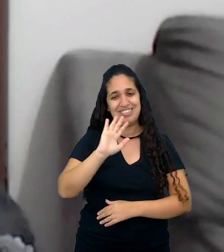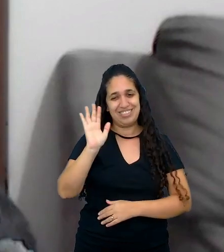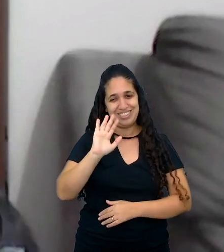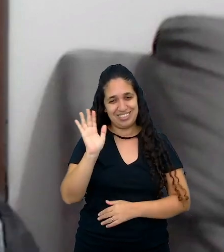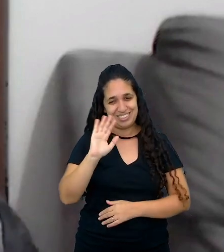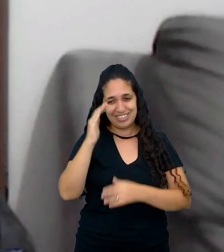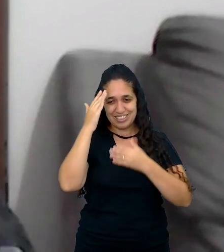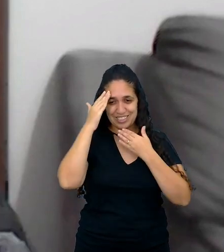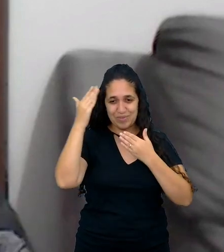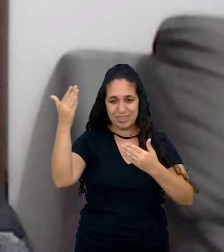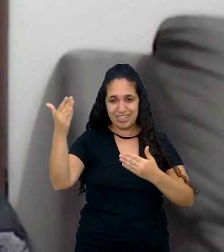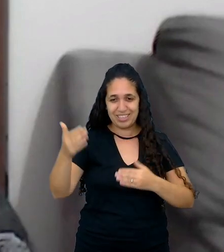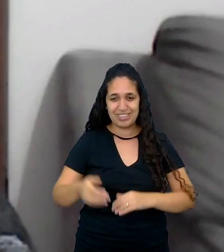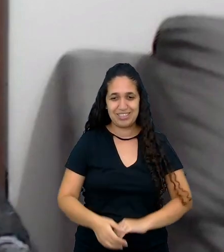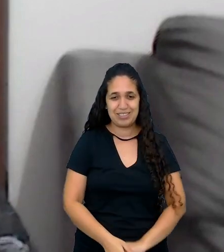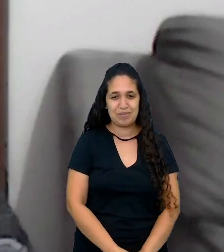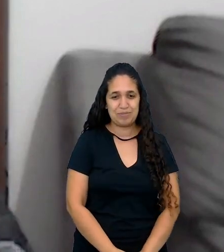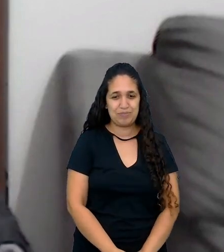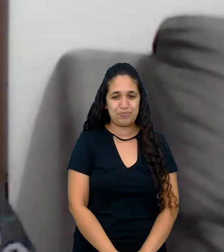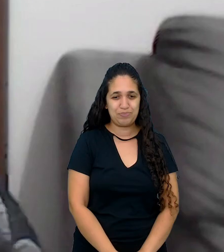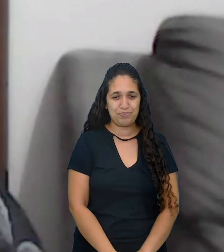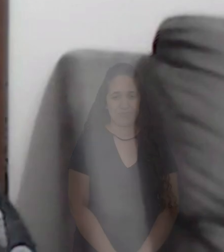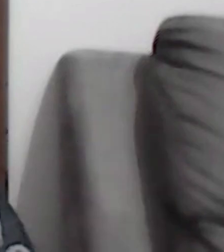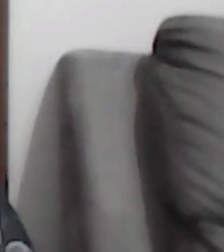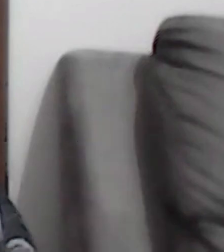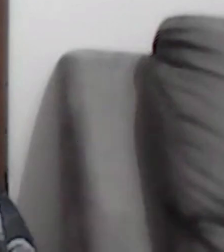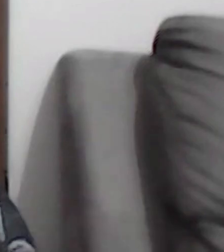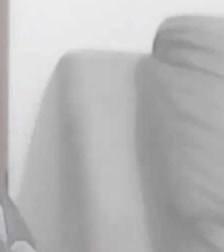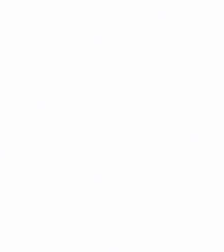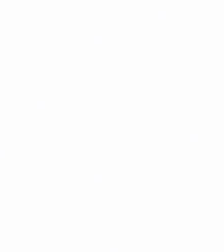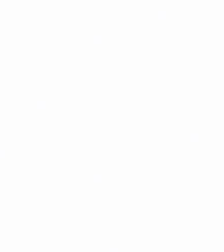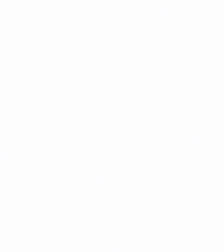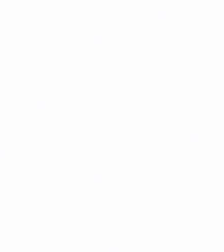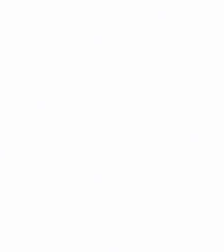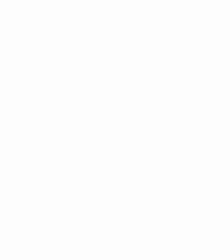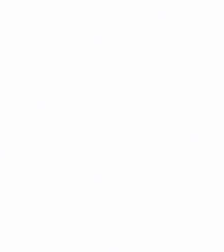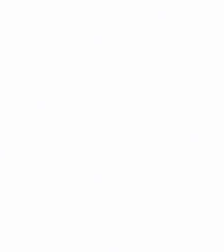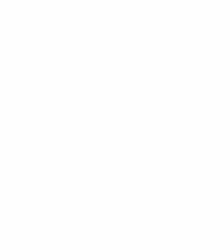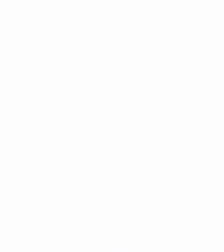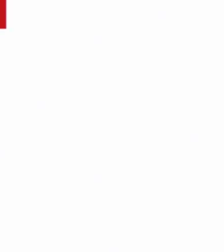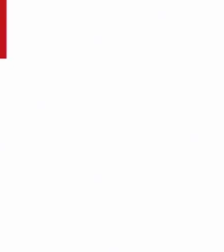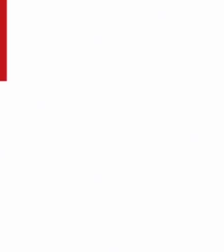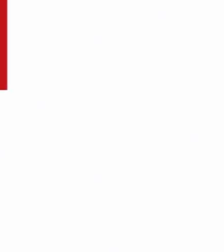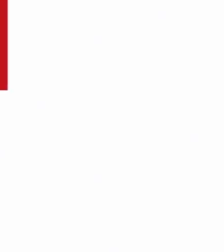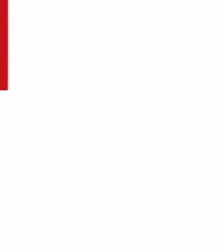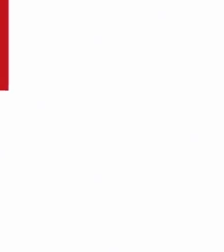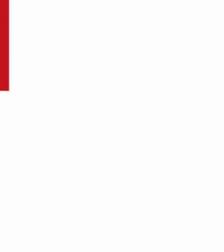Muito obrigada.